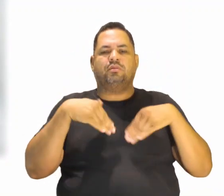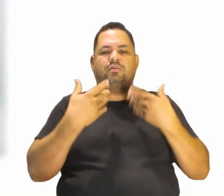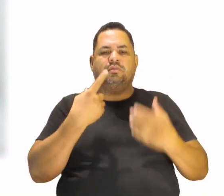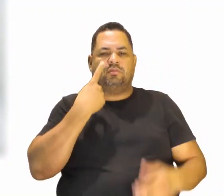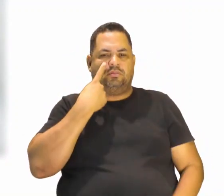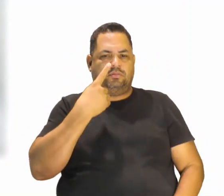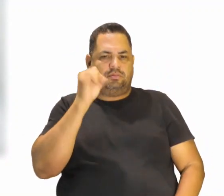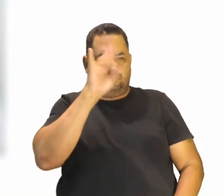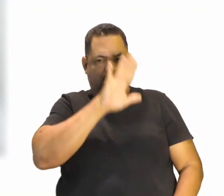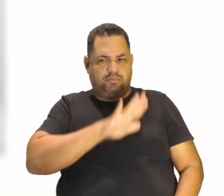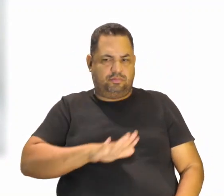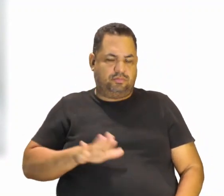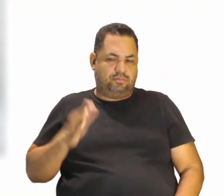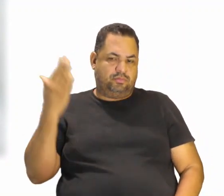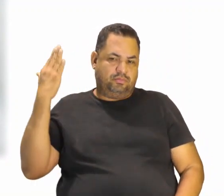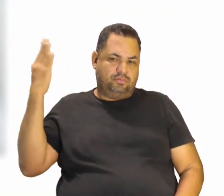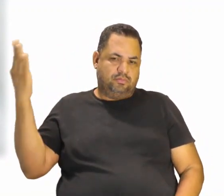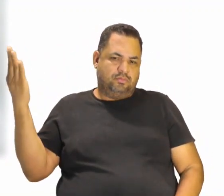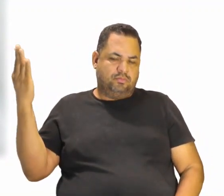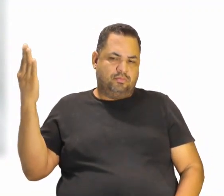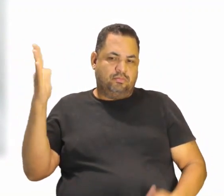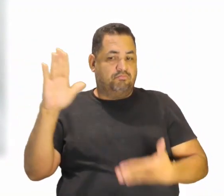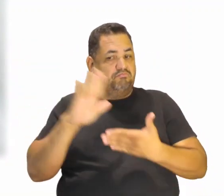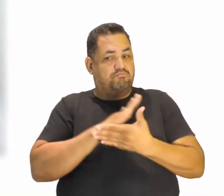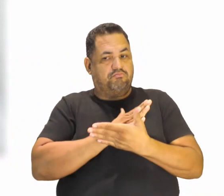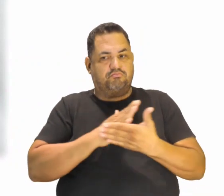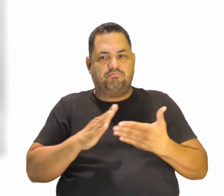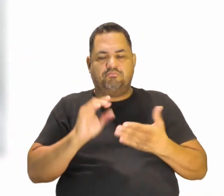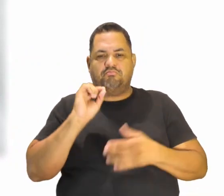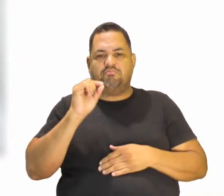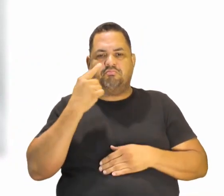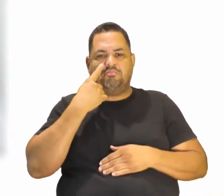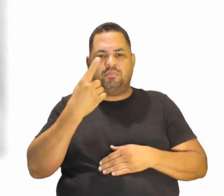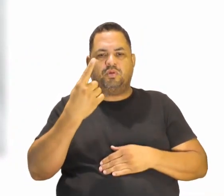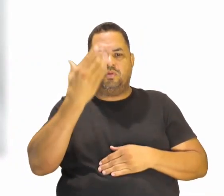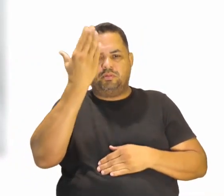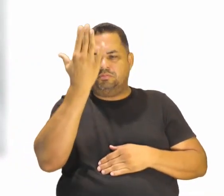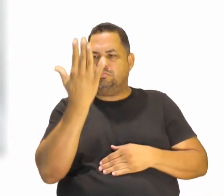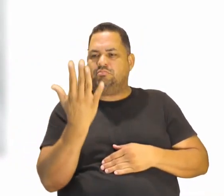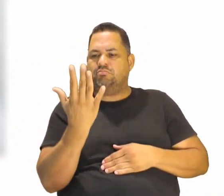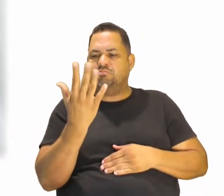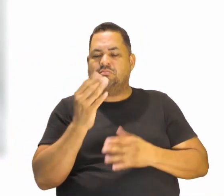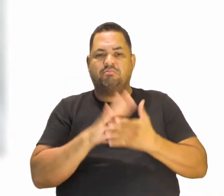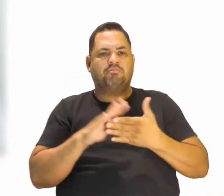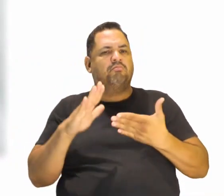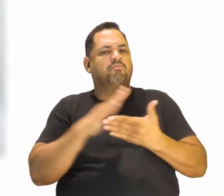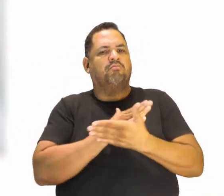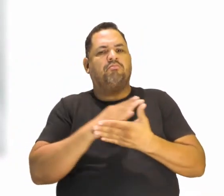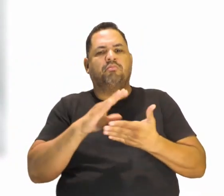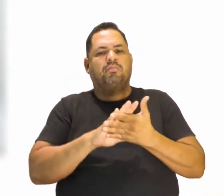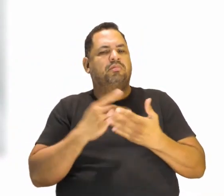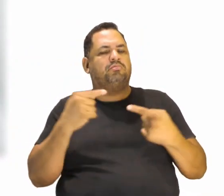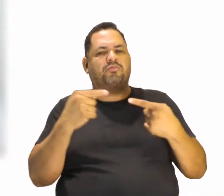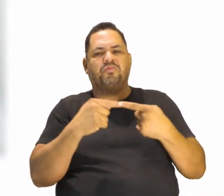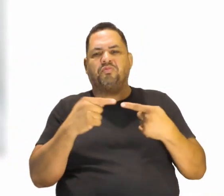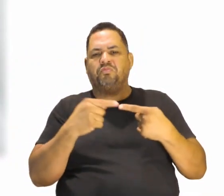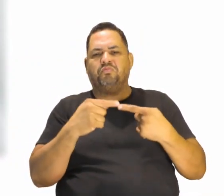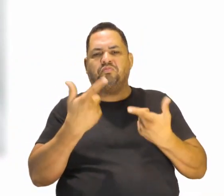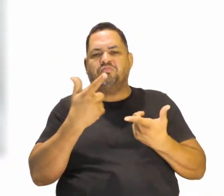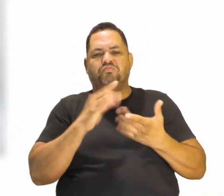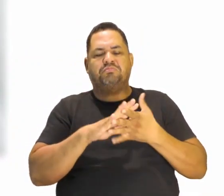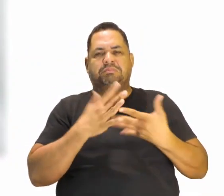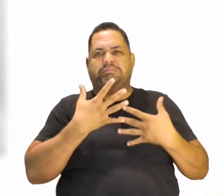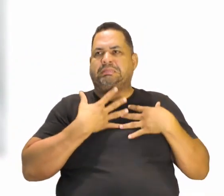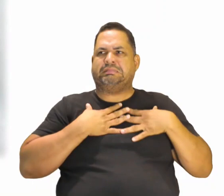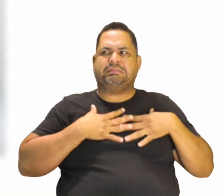uma imagem como essa, às vezes não é condizente o que eu olho no espelho. E às vezes há um desacordo, há um